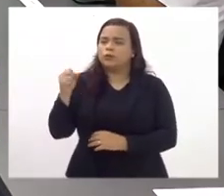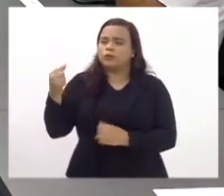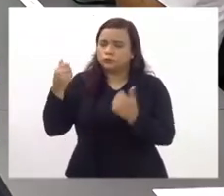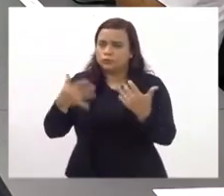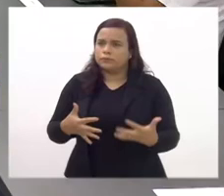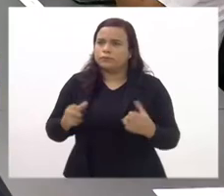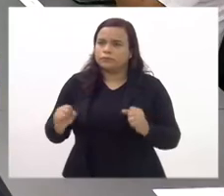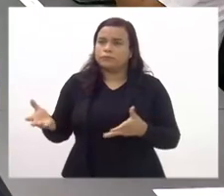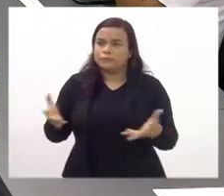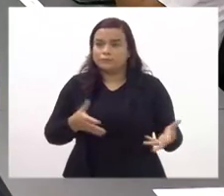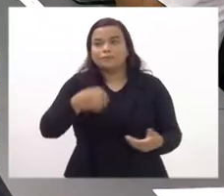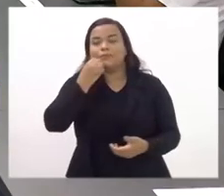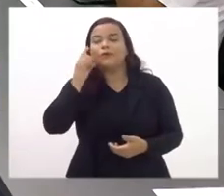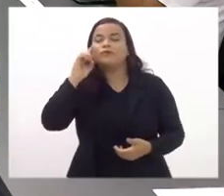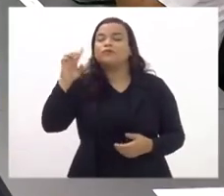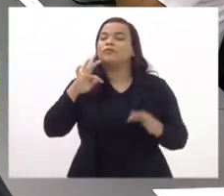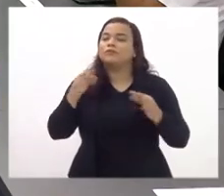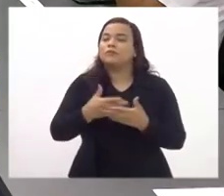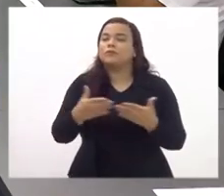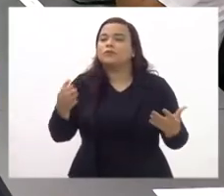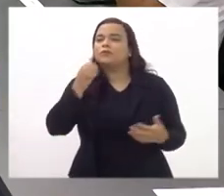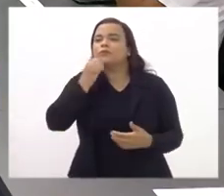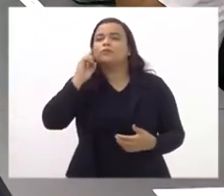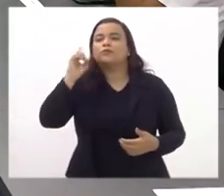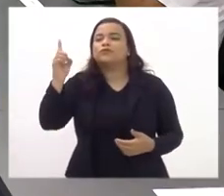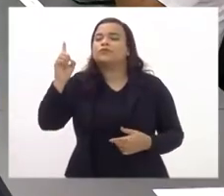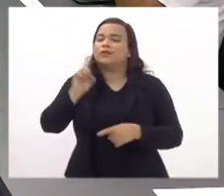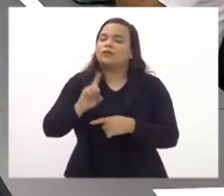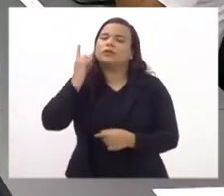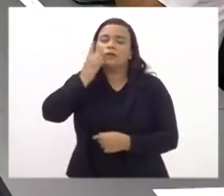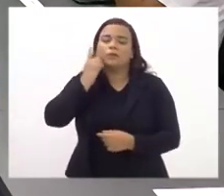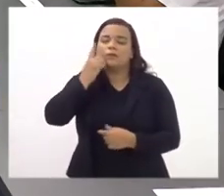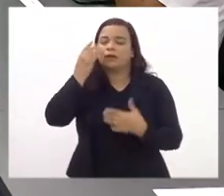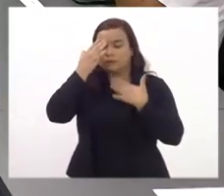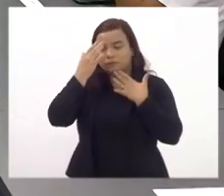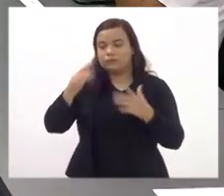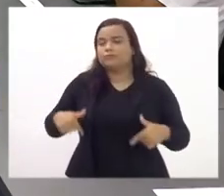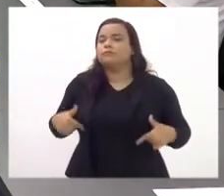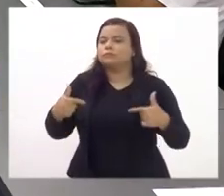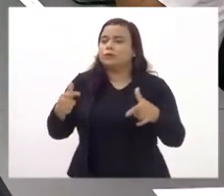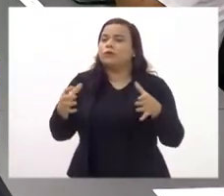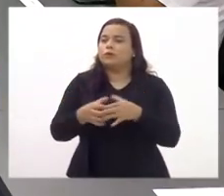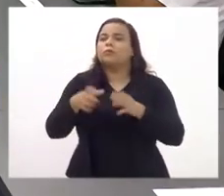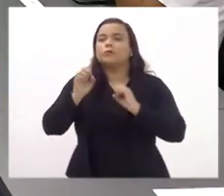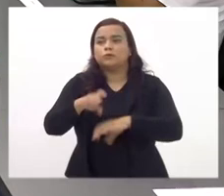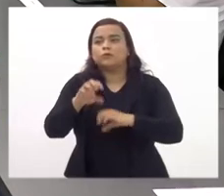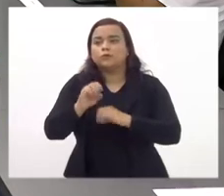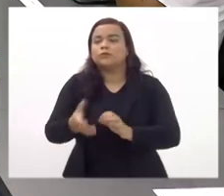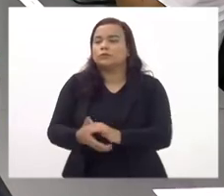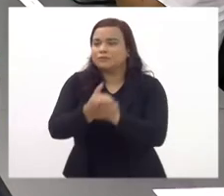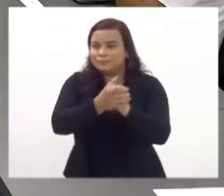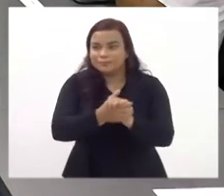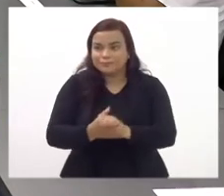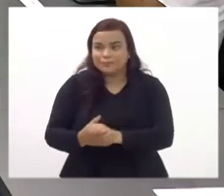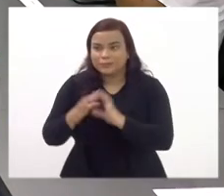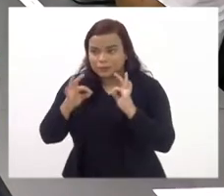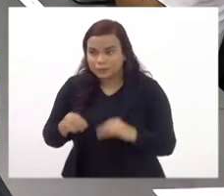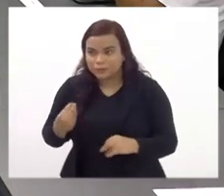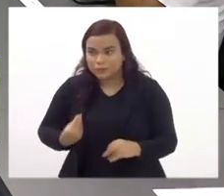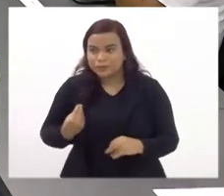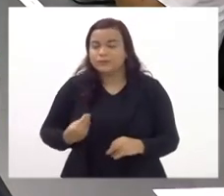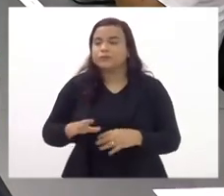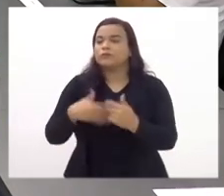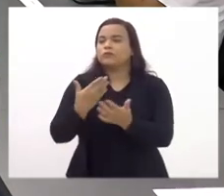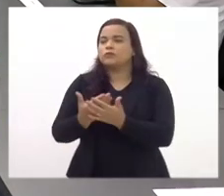sua. Bom dia a todos, bom dia, deputado. Agradecer a iniciativa da Comissão de Educação, cumprimentar todo mundo presente, todo mundo das